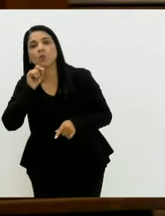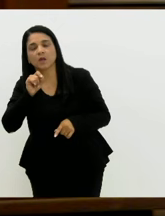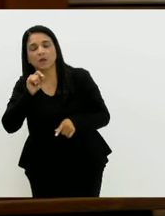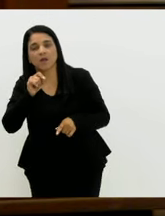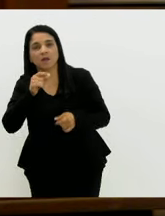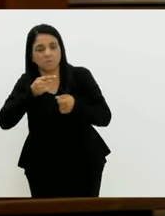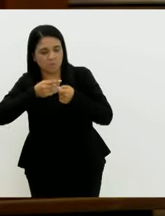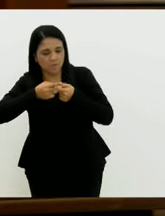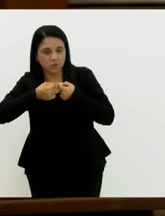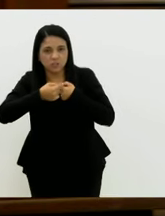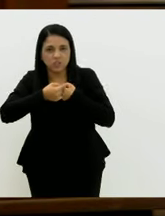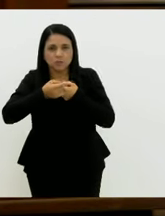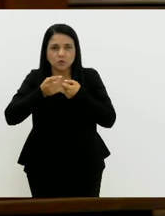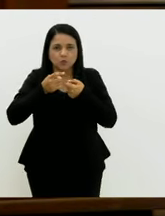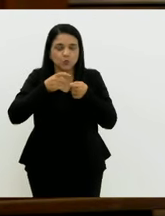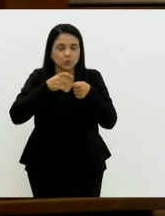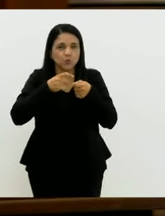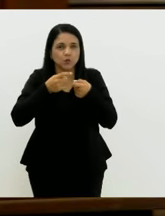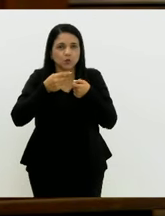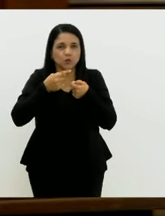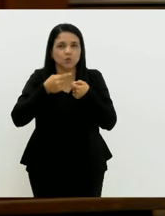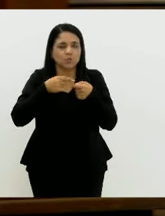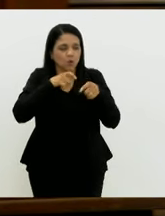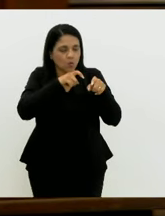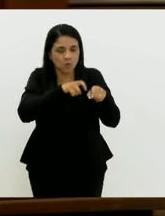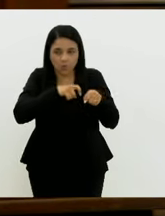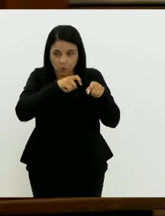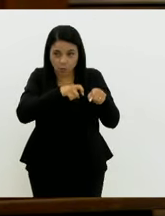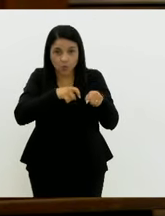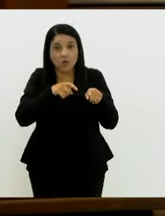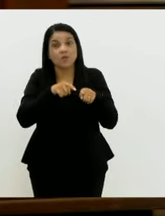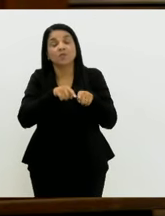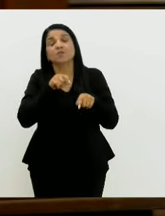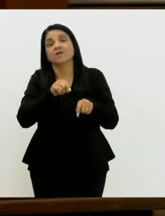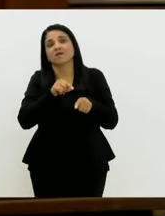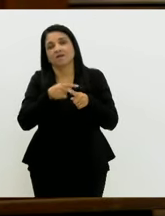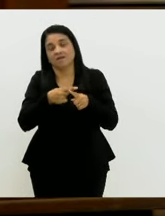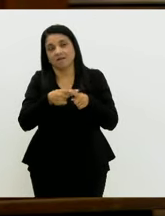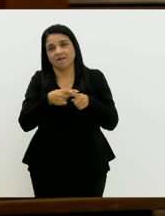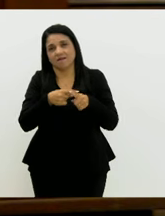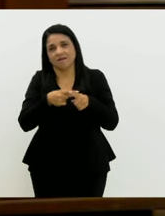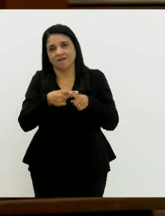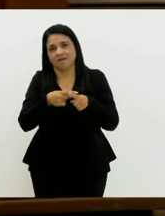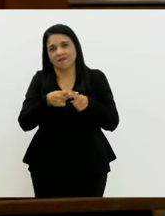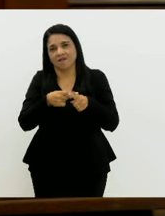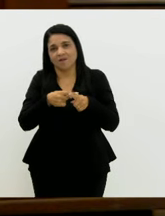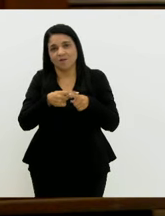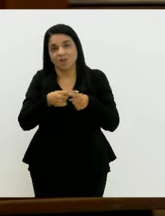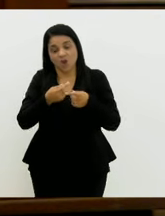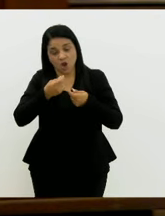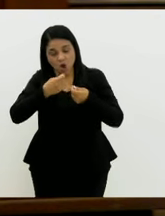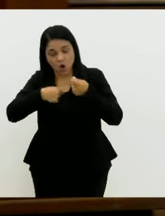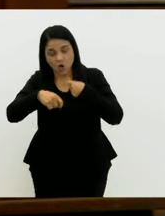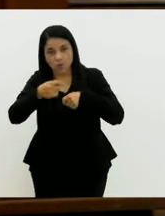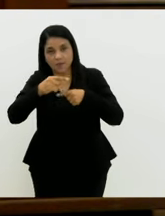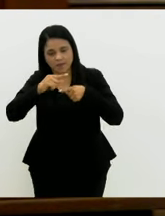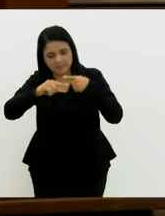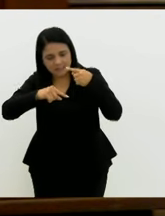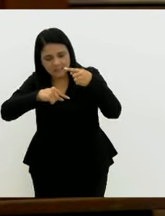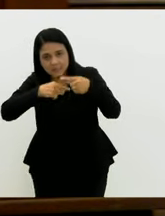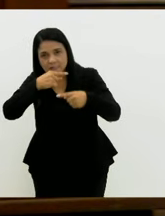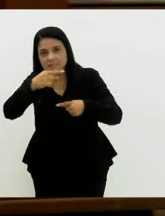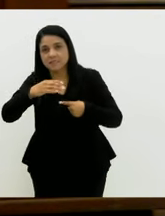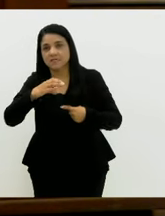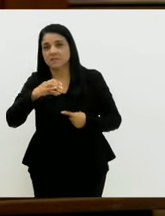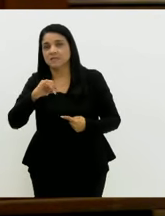do interior, porque é uma economia que forma um ciclo, não é, em que todos